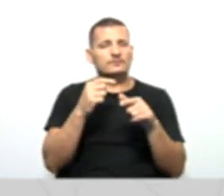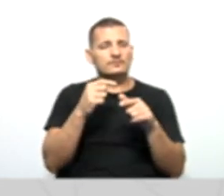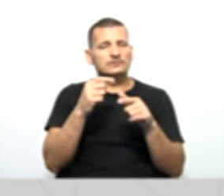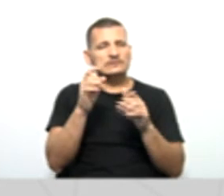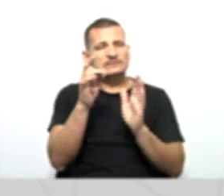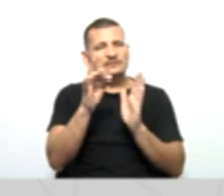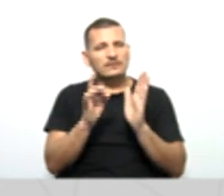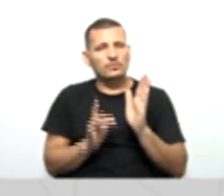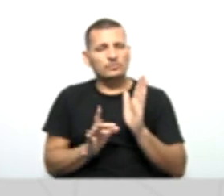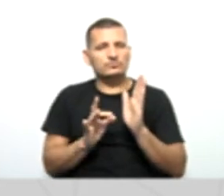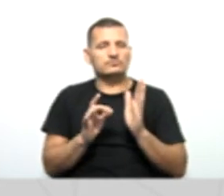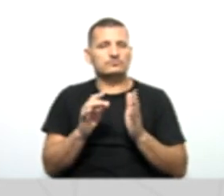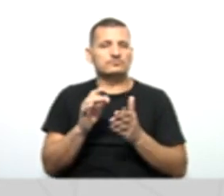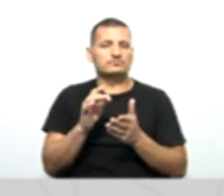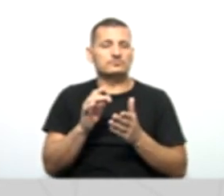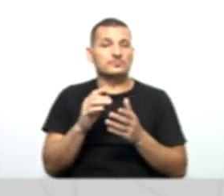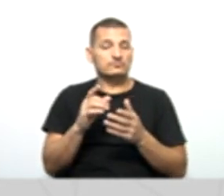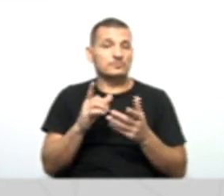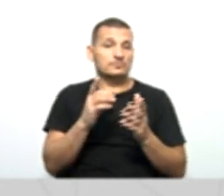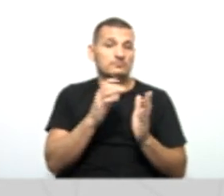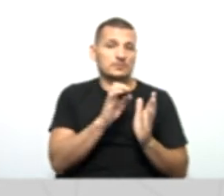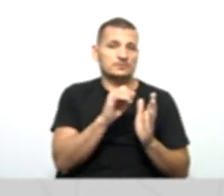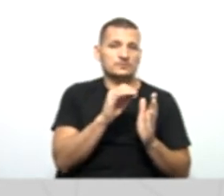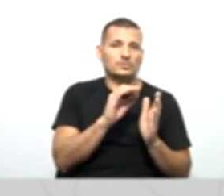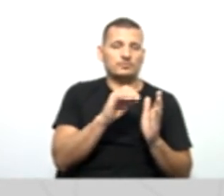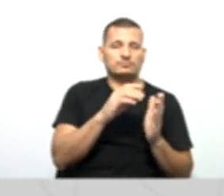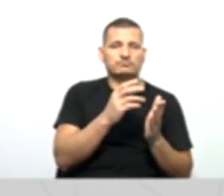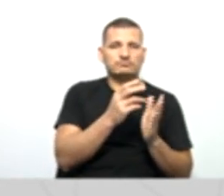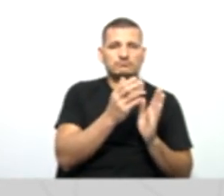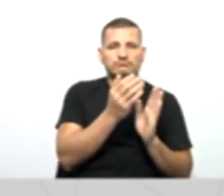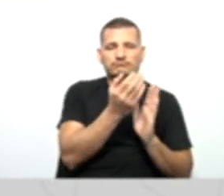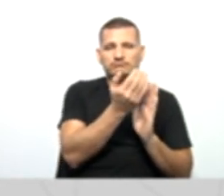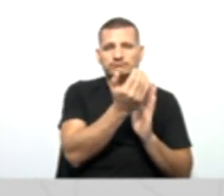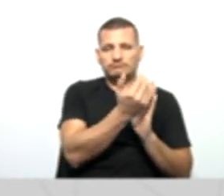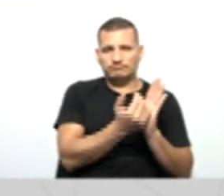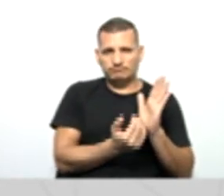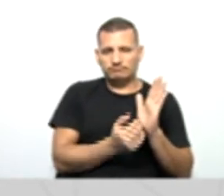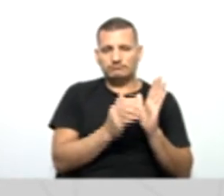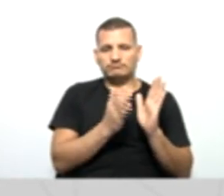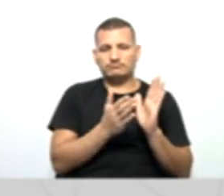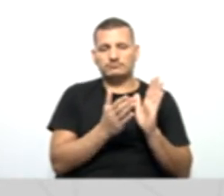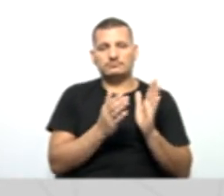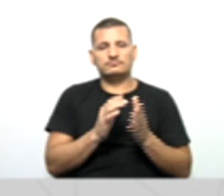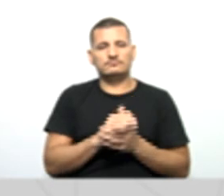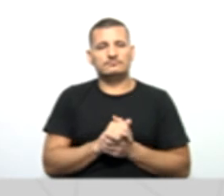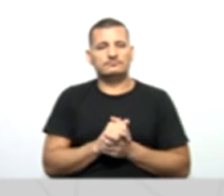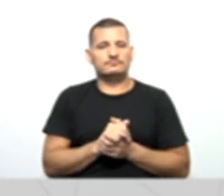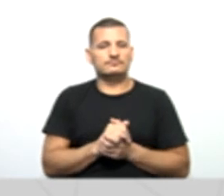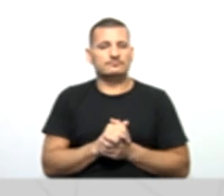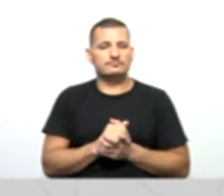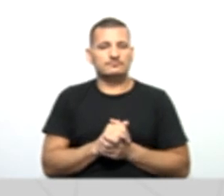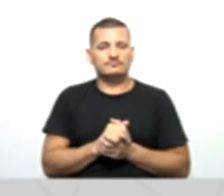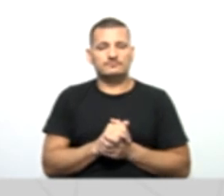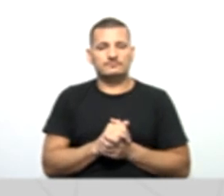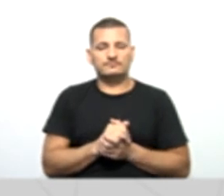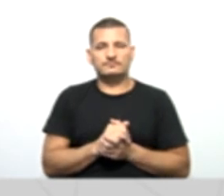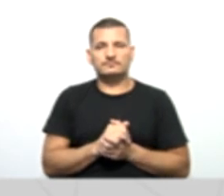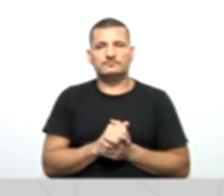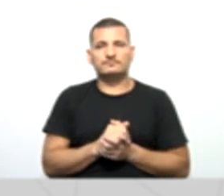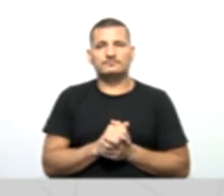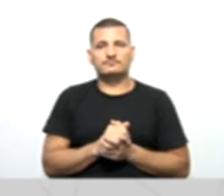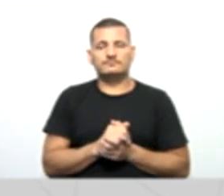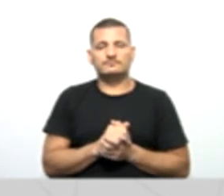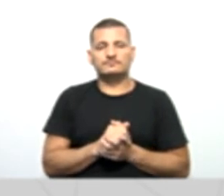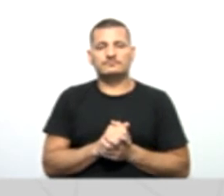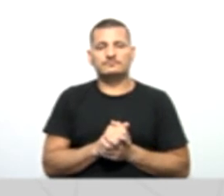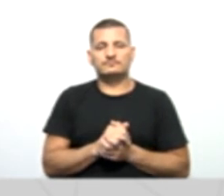aí a gente faz lá no nosso escopo. Tá? Então, você definir isso aí bem esclarecido, você também vai estar fazendo gestão de